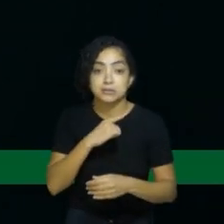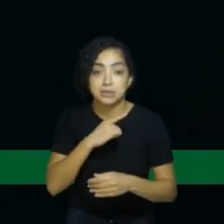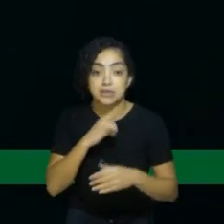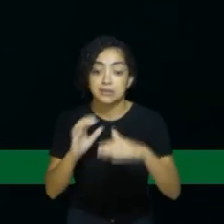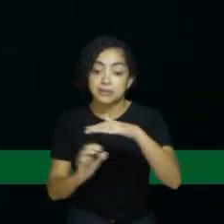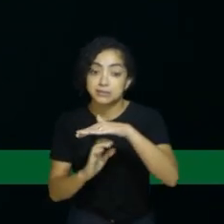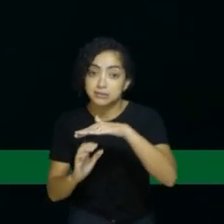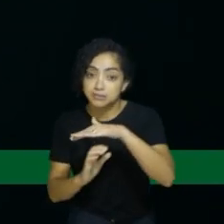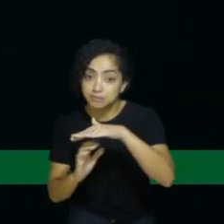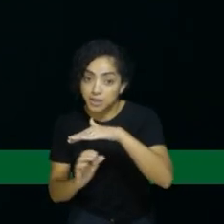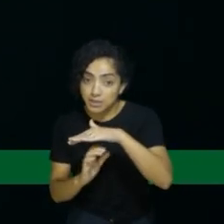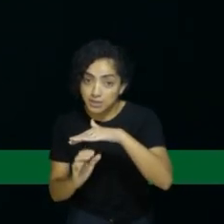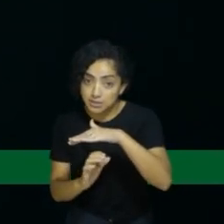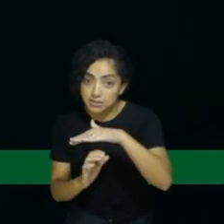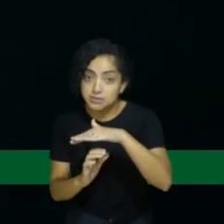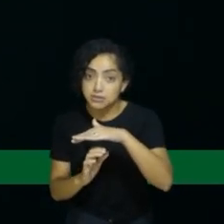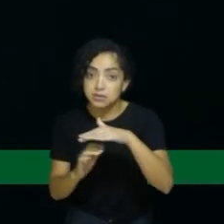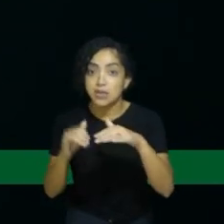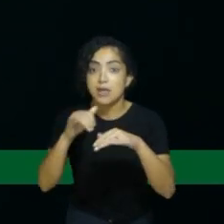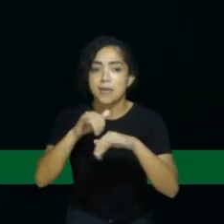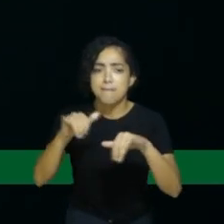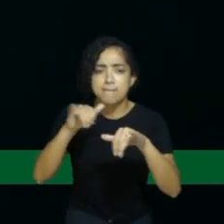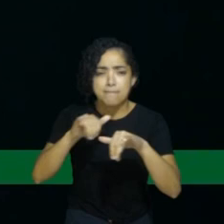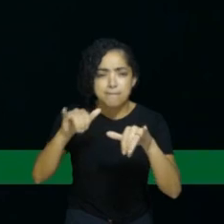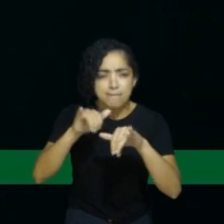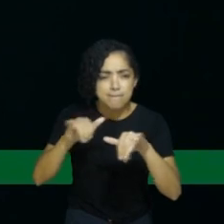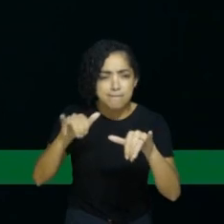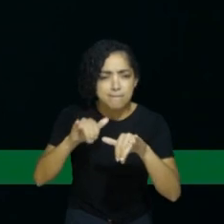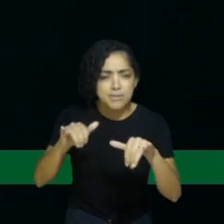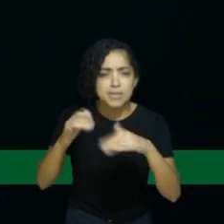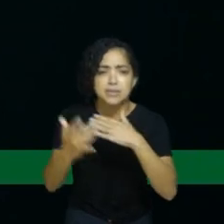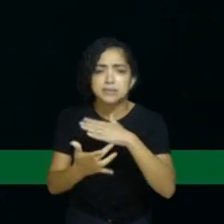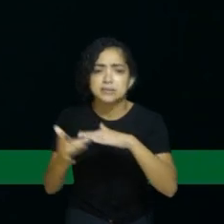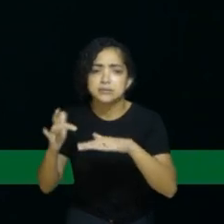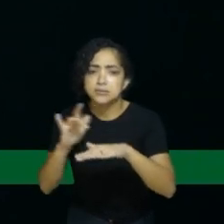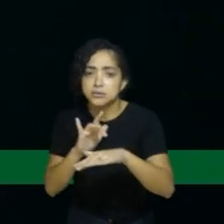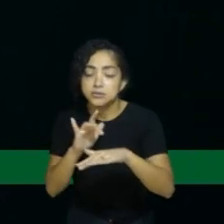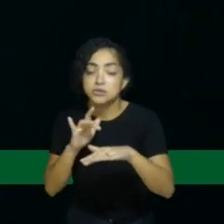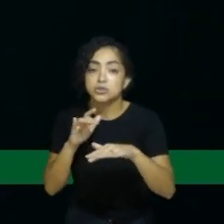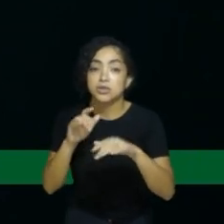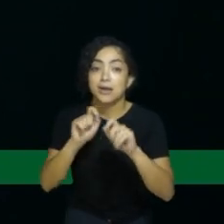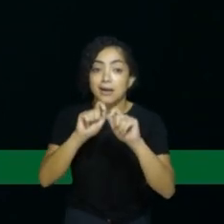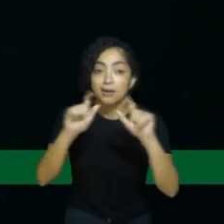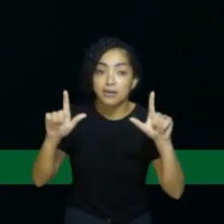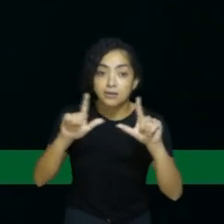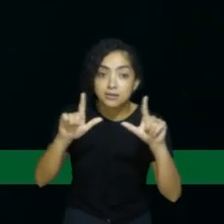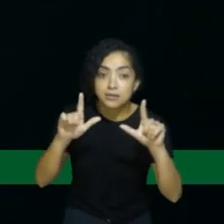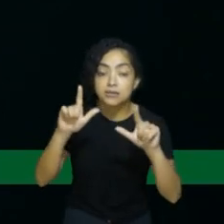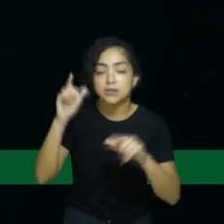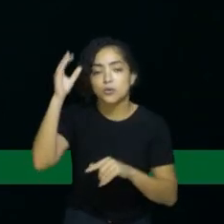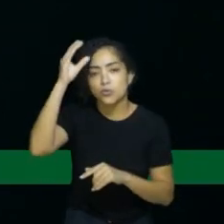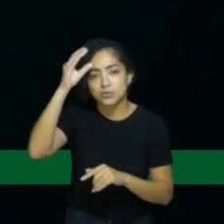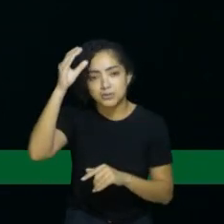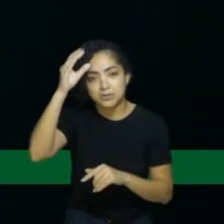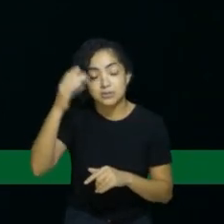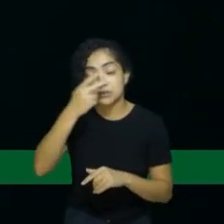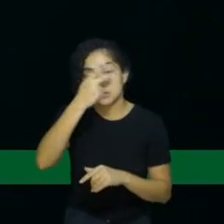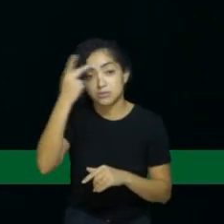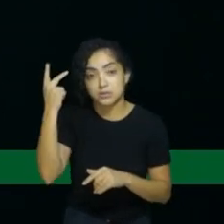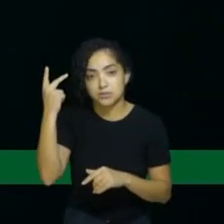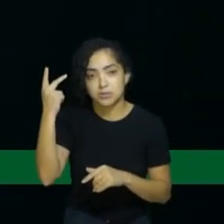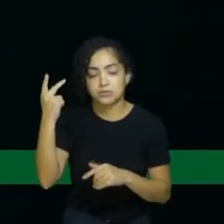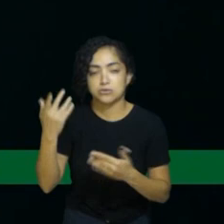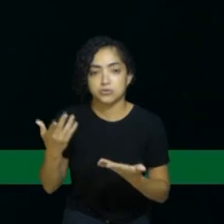empresas, utilizamos a mídia informando, alertando e conscientizando as pessoas